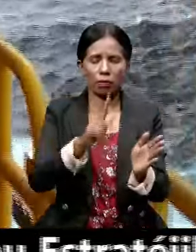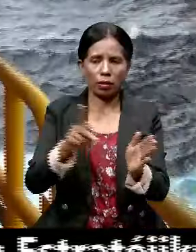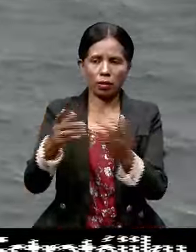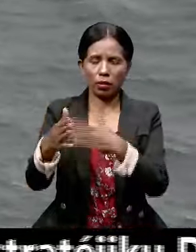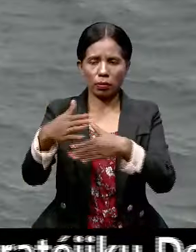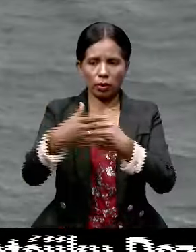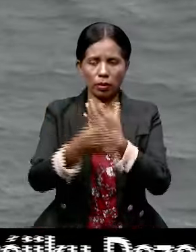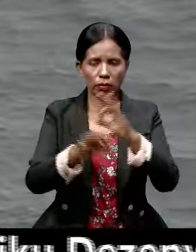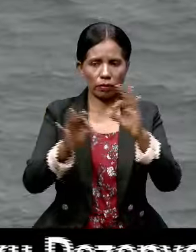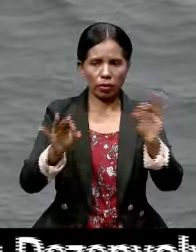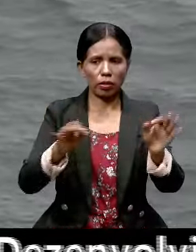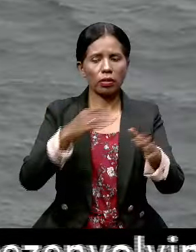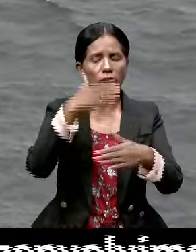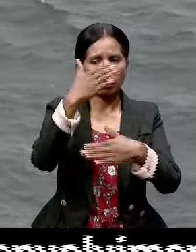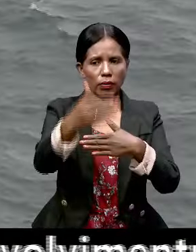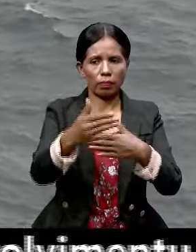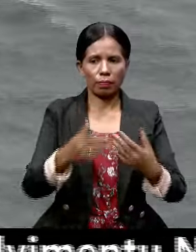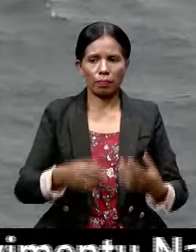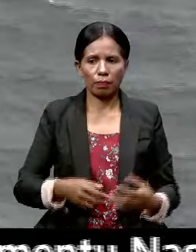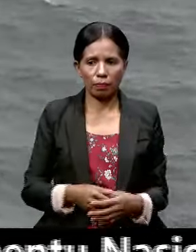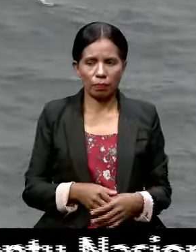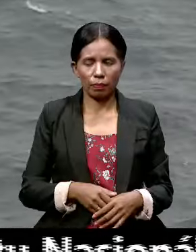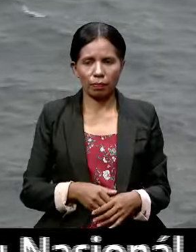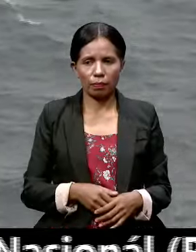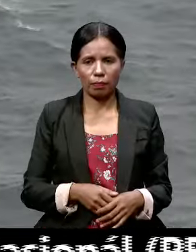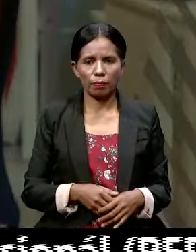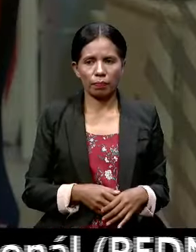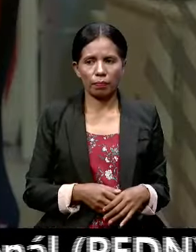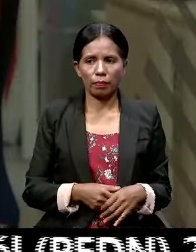seremata ya fulang hirak tuir mai. João Bosco Dias, GMN.